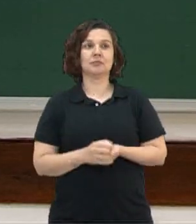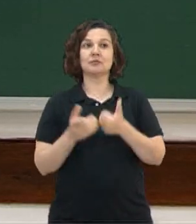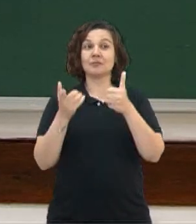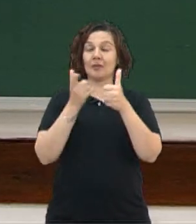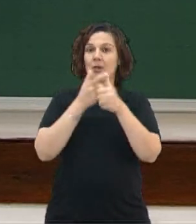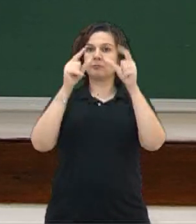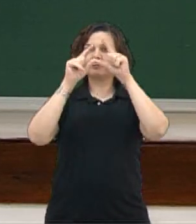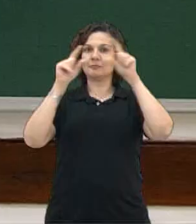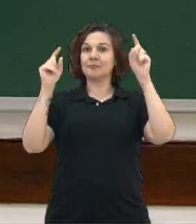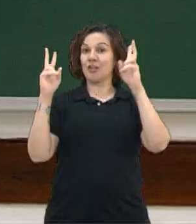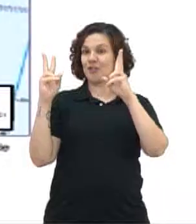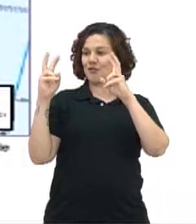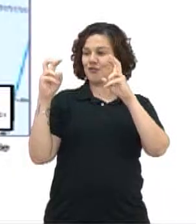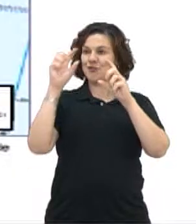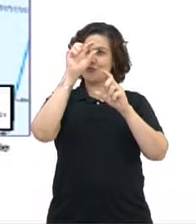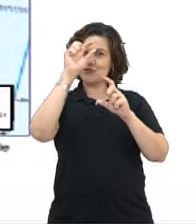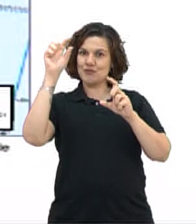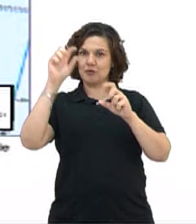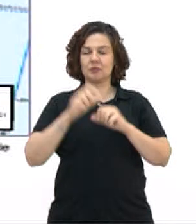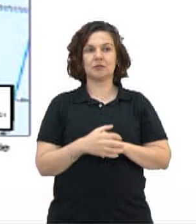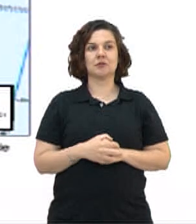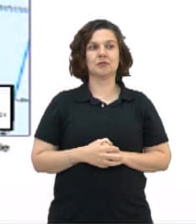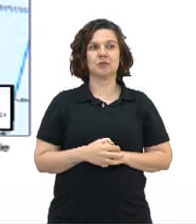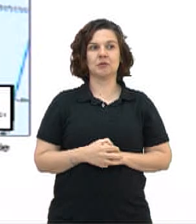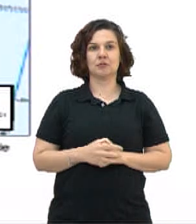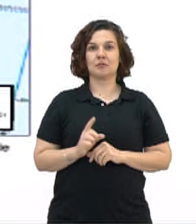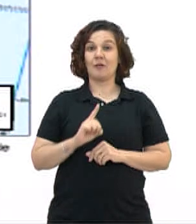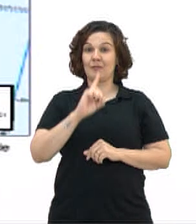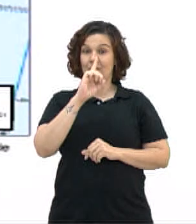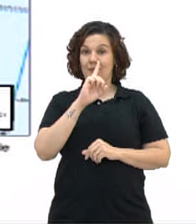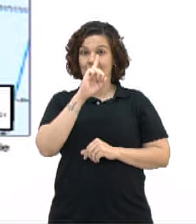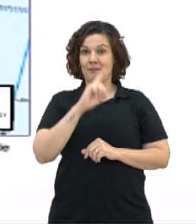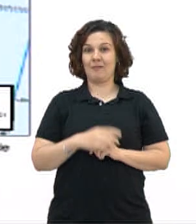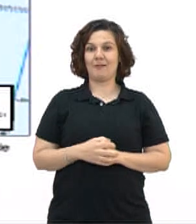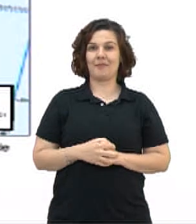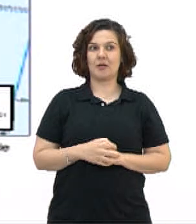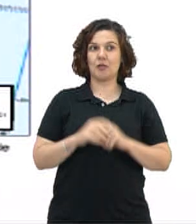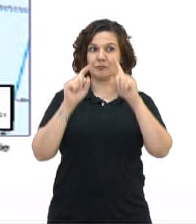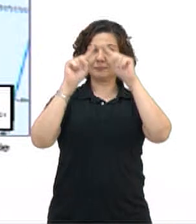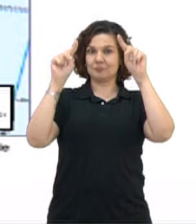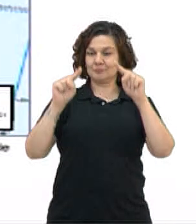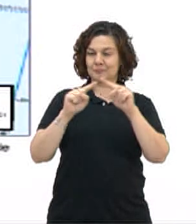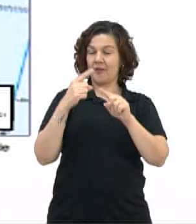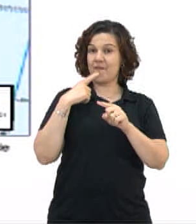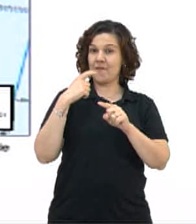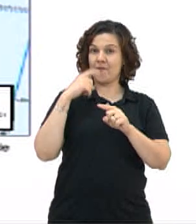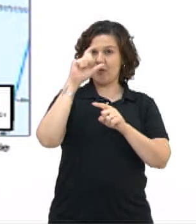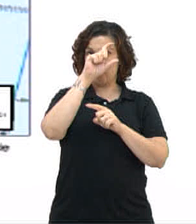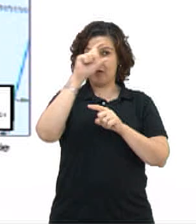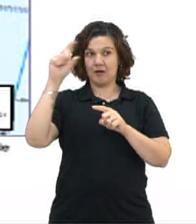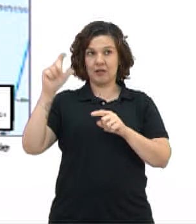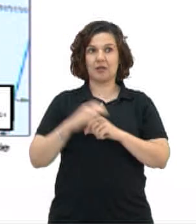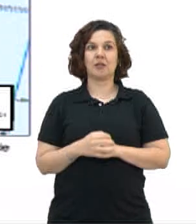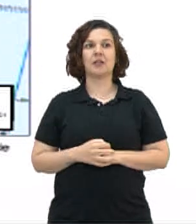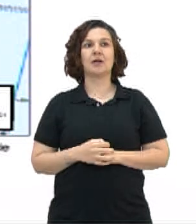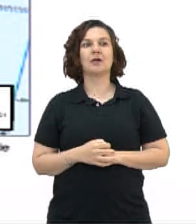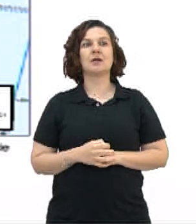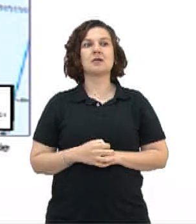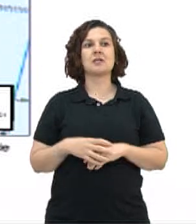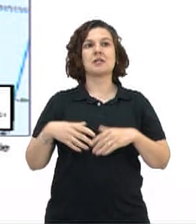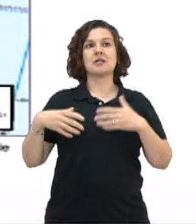Primeiro elemento, o título, ó. Observa no canto superior da tela ali, ó, destacado em vermelho. Alfabetização 2000,